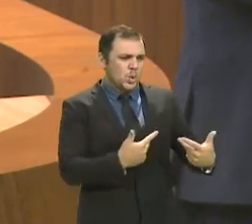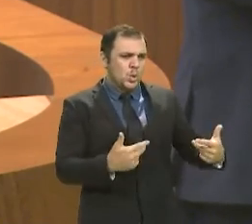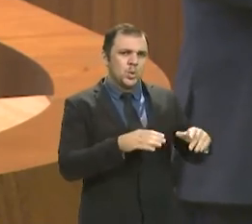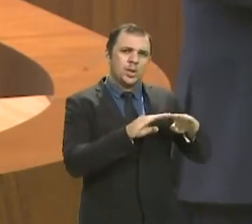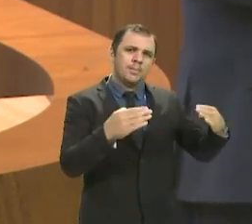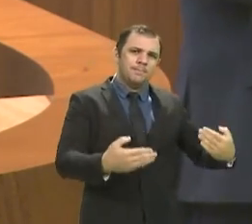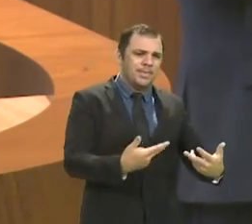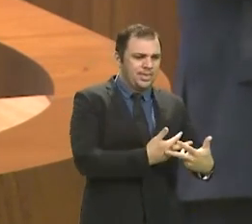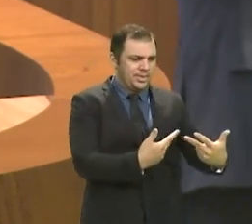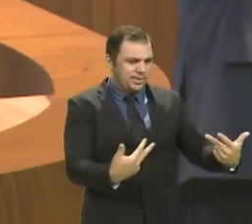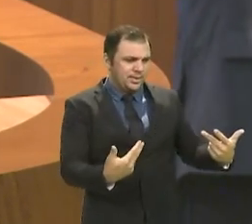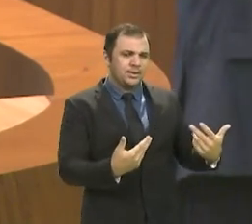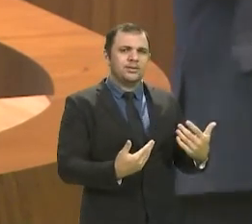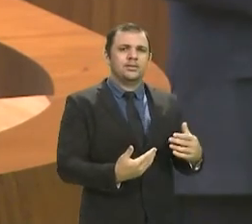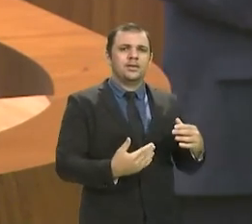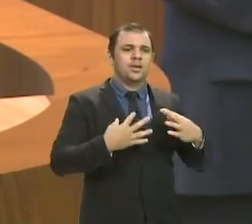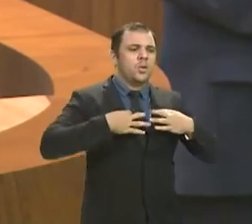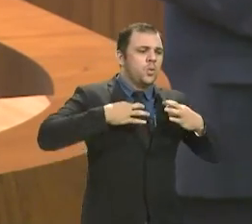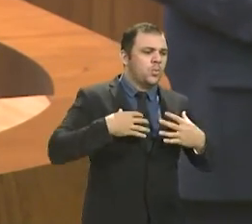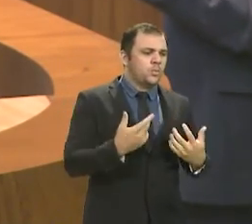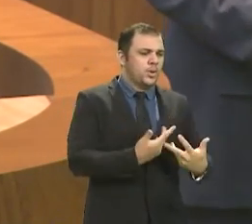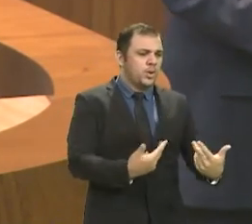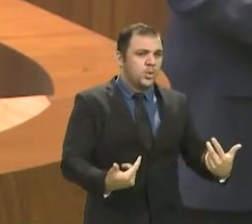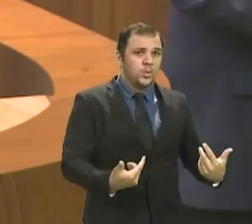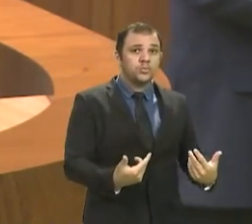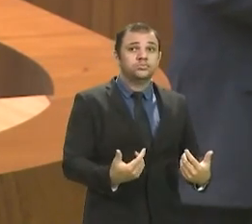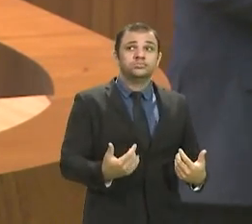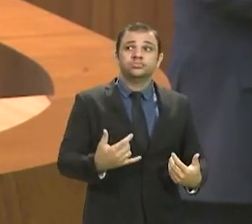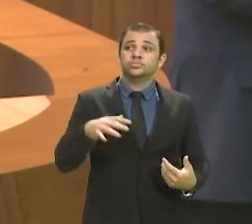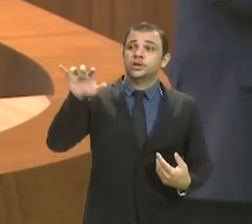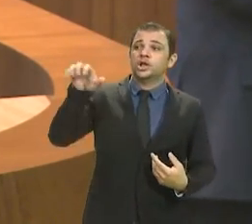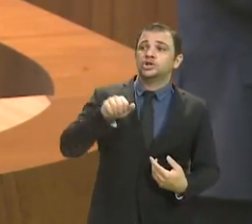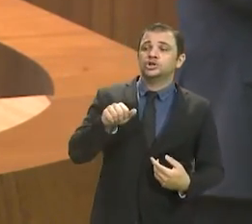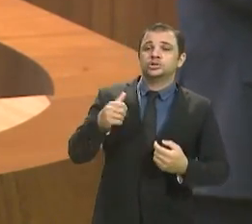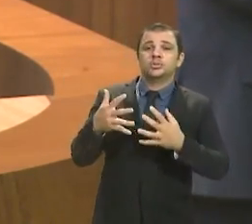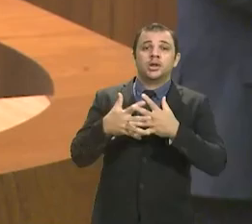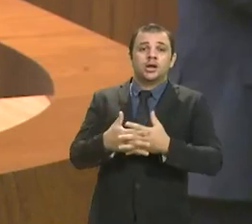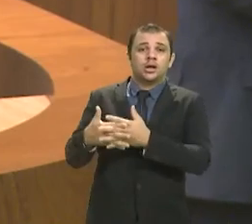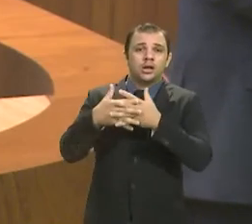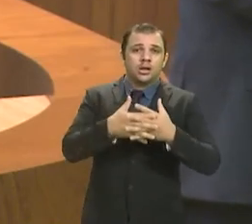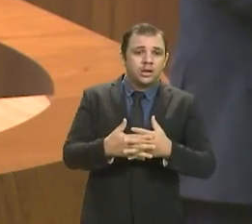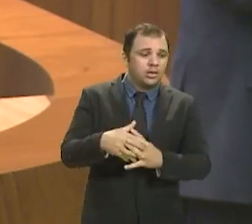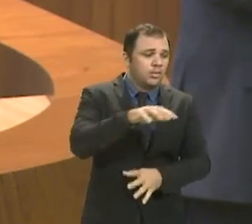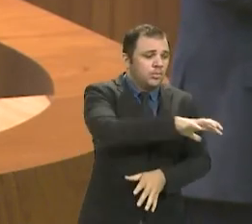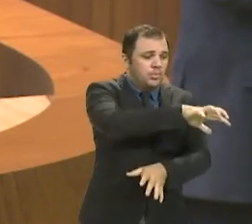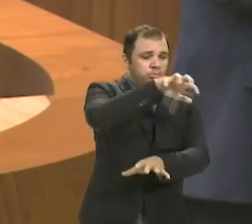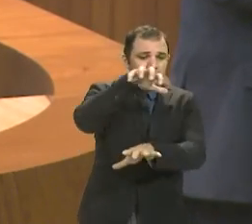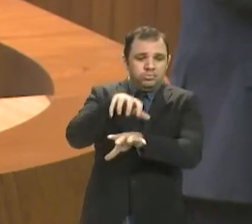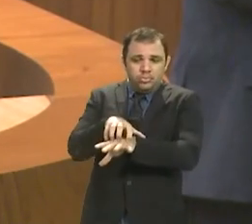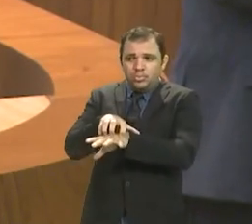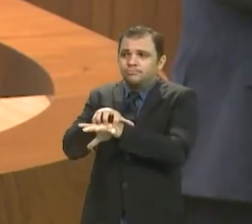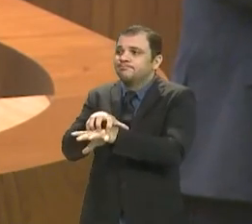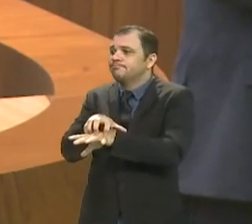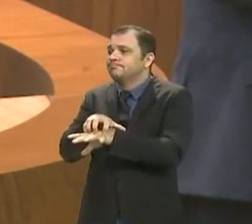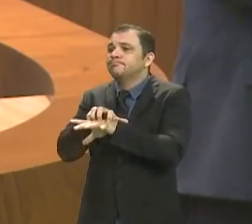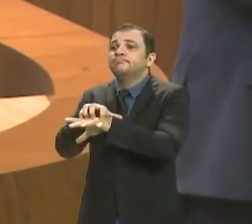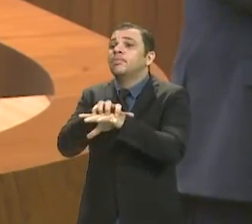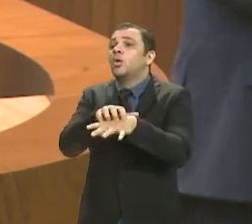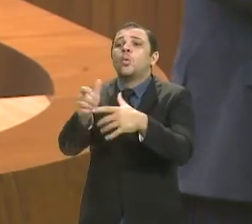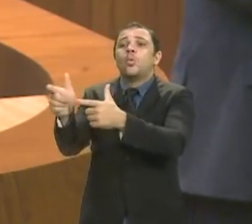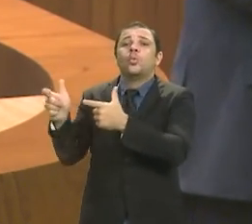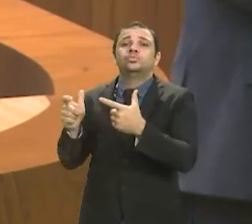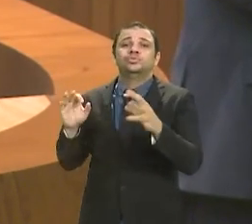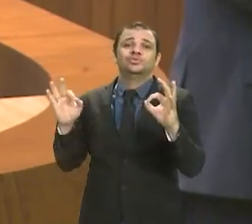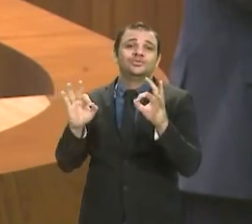arrumar um caminhão e não ter para onde levar. Porque o aumento do rio nesse momento foi muito grande e está pegando